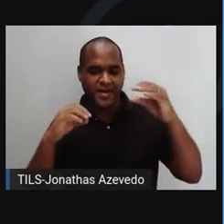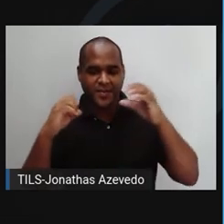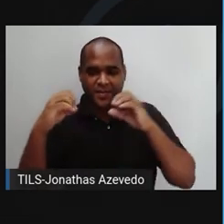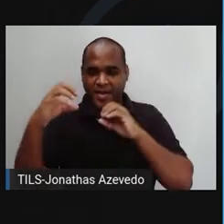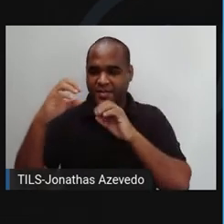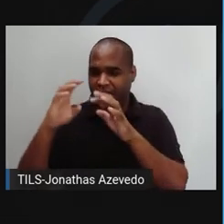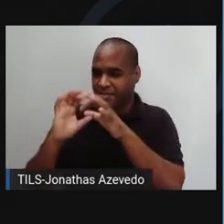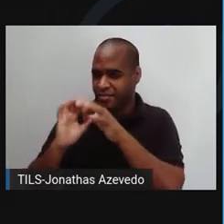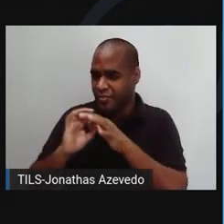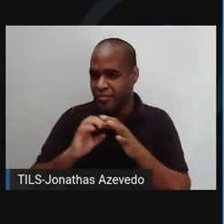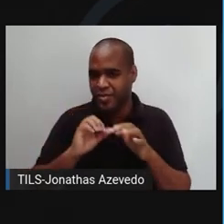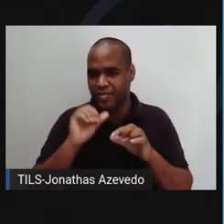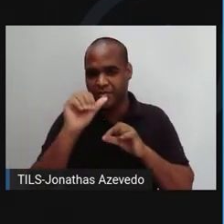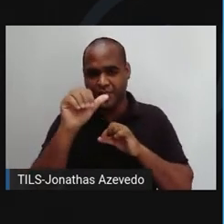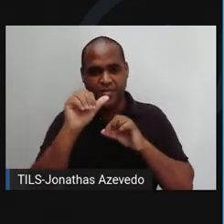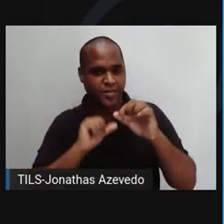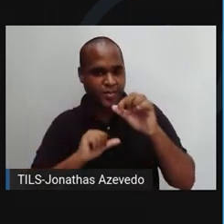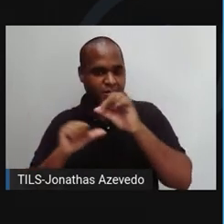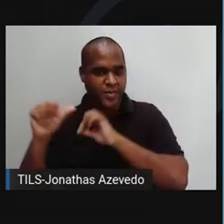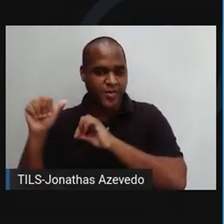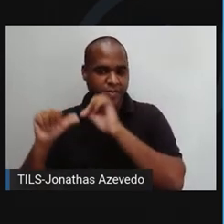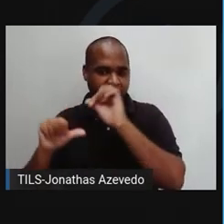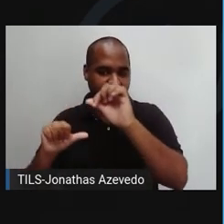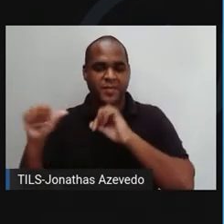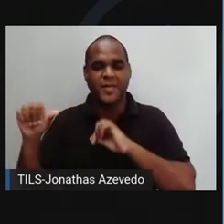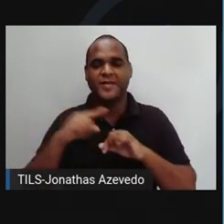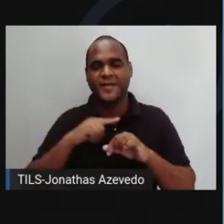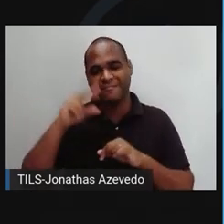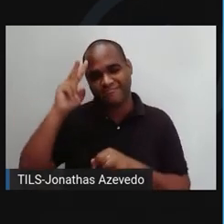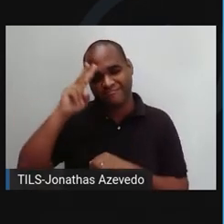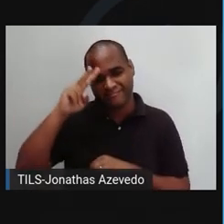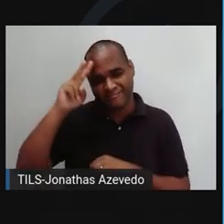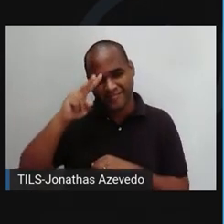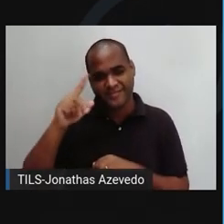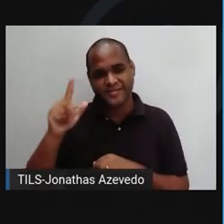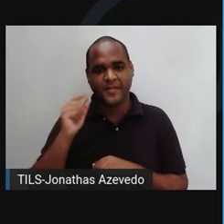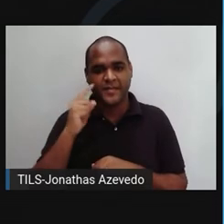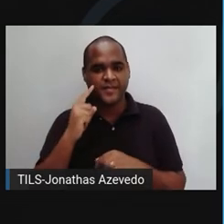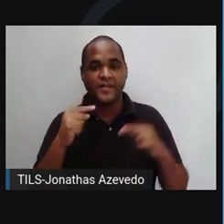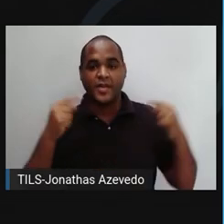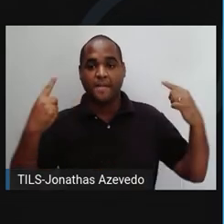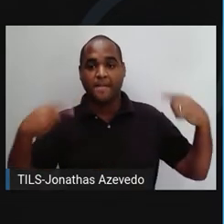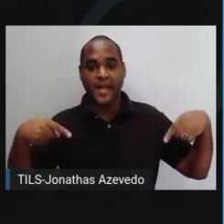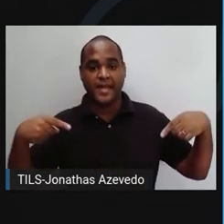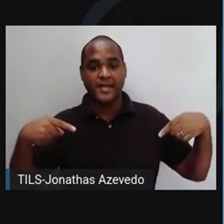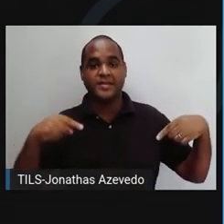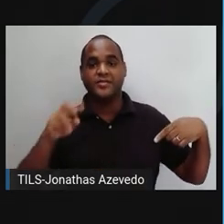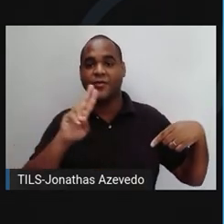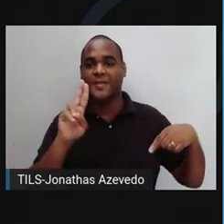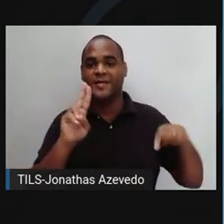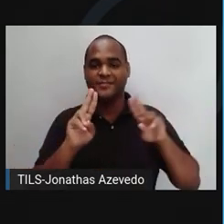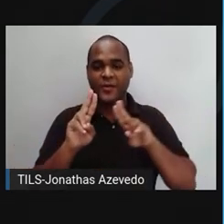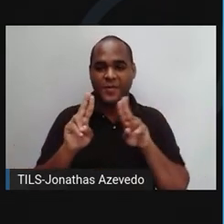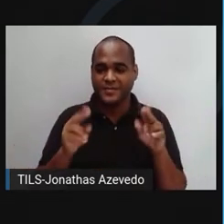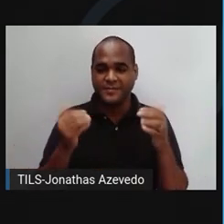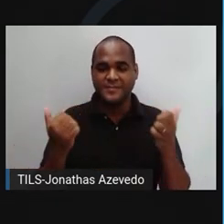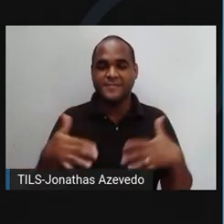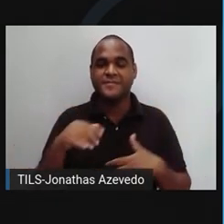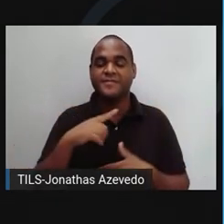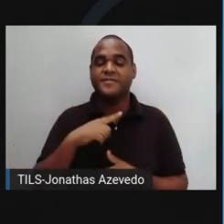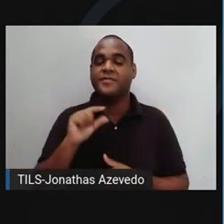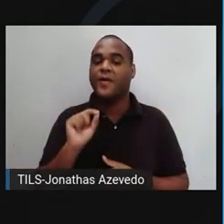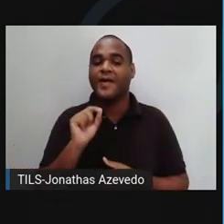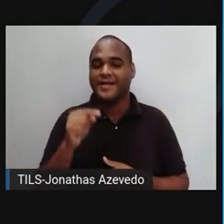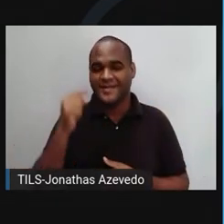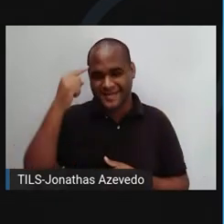pulmões do mesmo jeito que entramos. Isso me fez lembrar da rivalidade entre os capuletos e montéquios na história de Romeu e